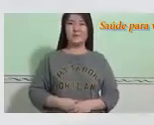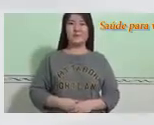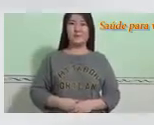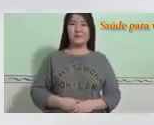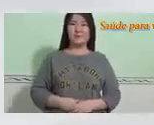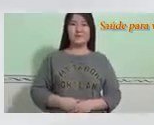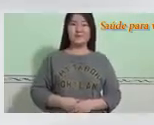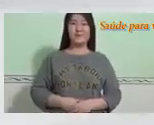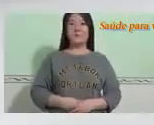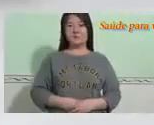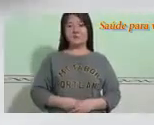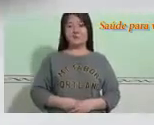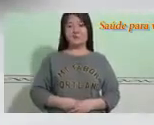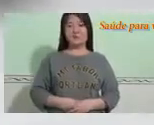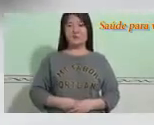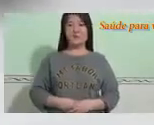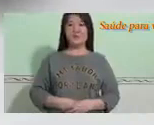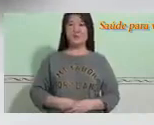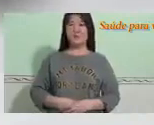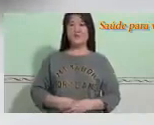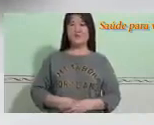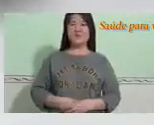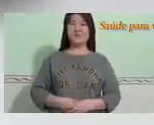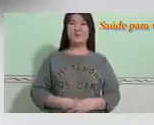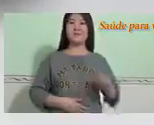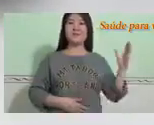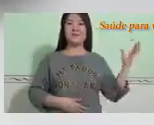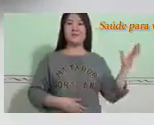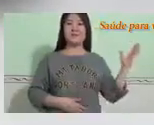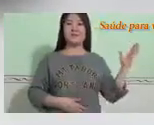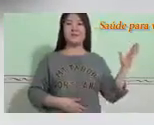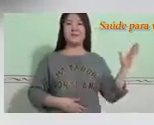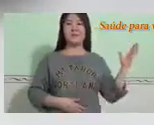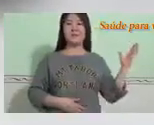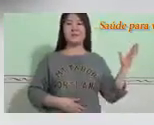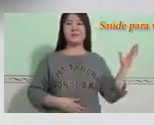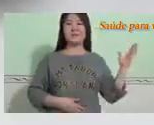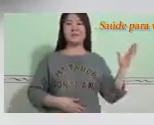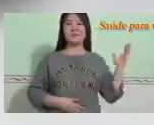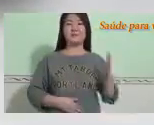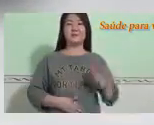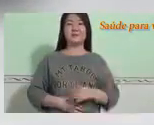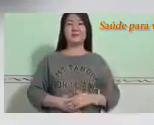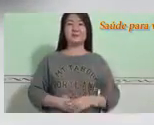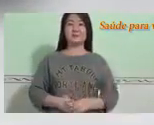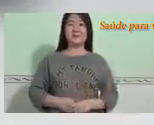AUMNTADISPOSIC cedilha ativo é estado de alerta, vírgula, que gera uma maior dedicação na hora de treinar.